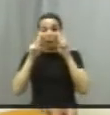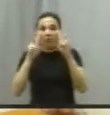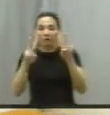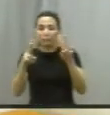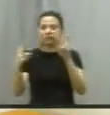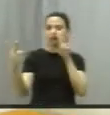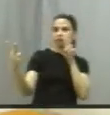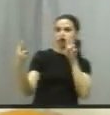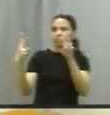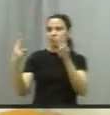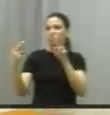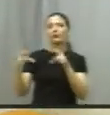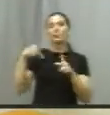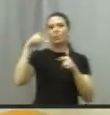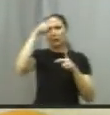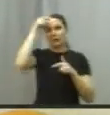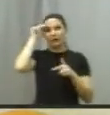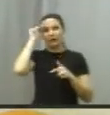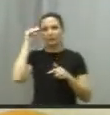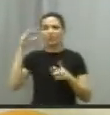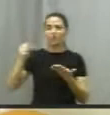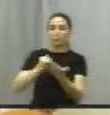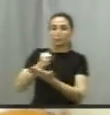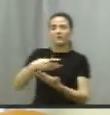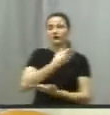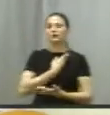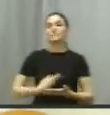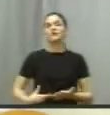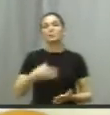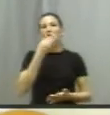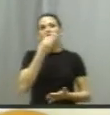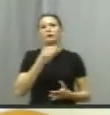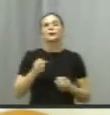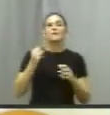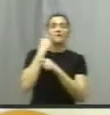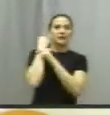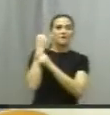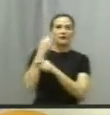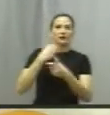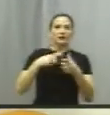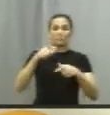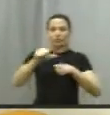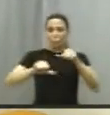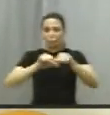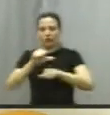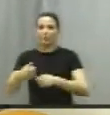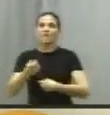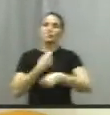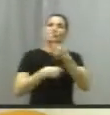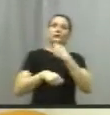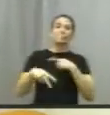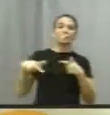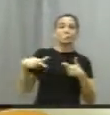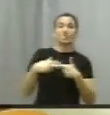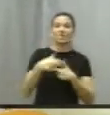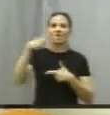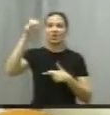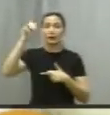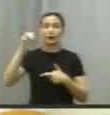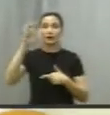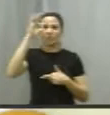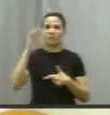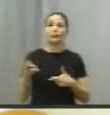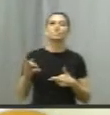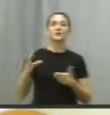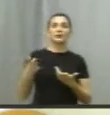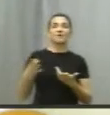vereadores da base do governo. Essa foi a proposta que nós defendemos na reforma administrativa. Eu defendi cortar em